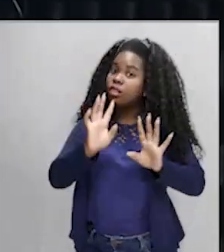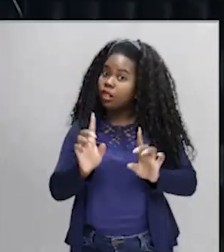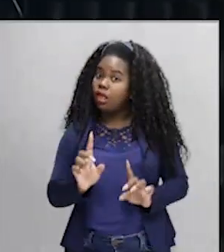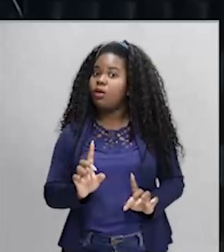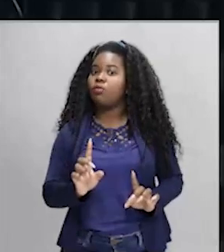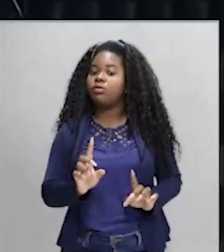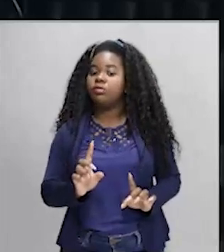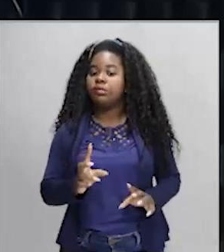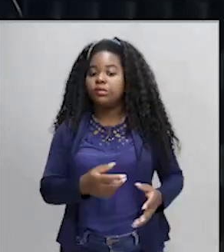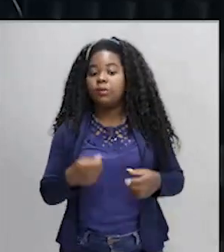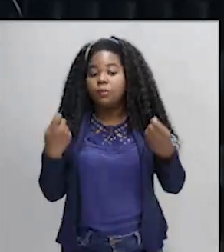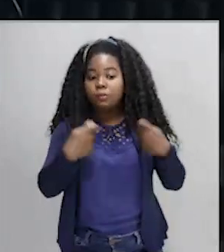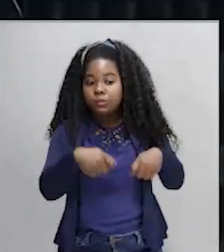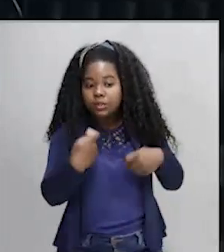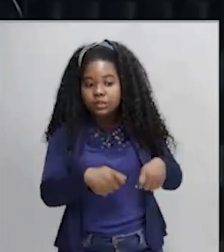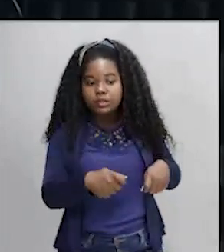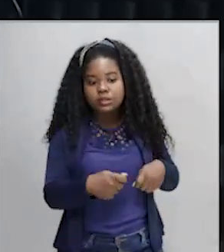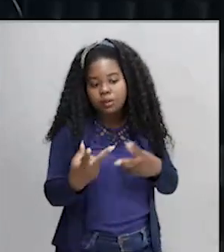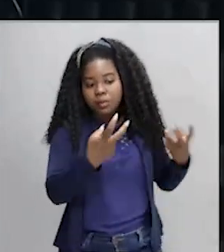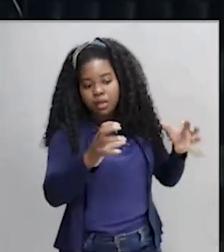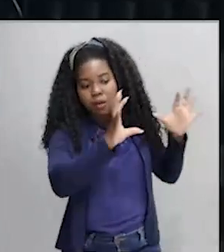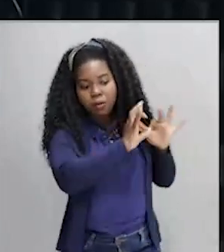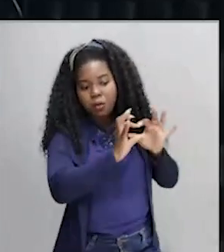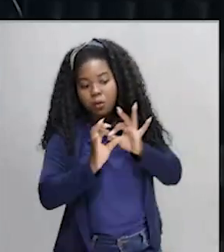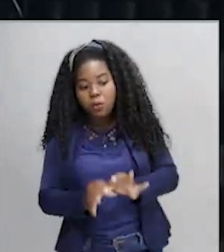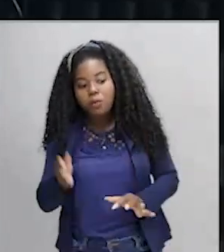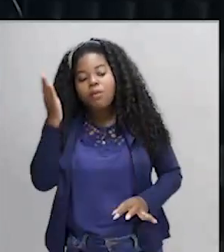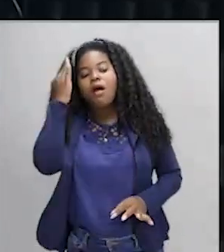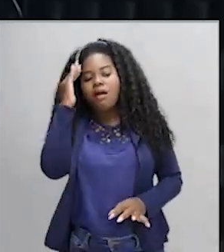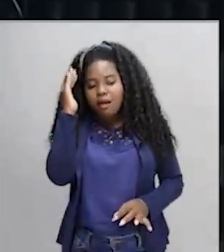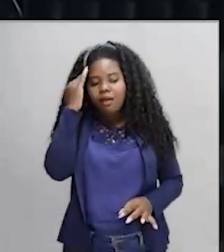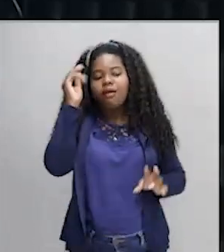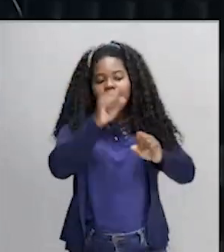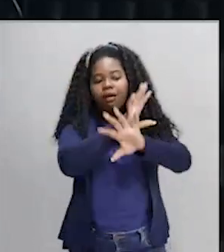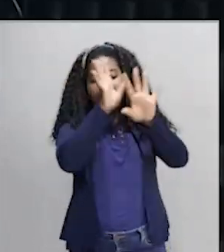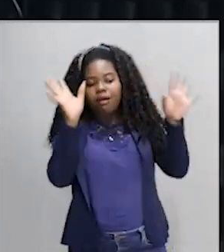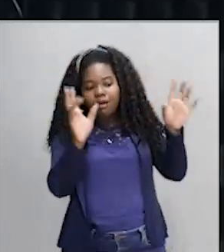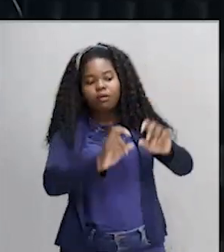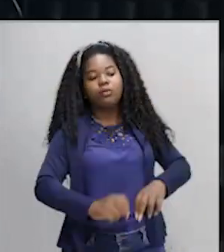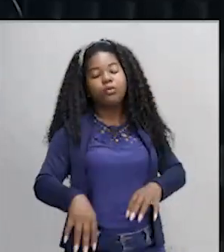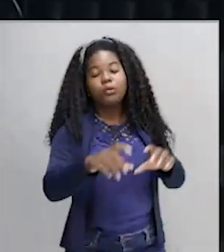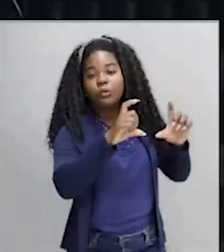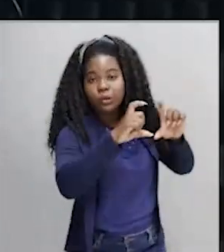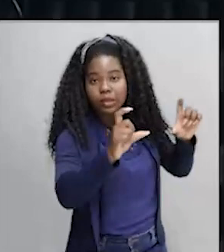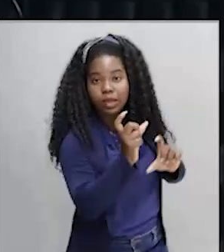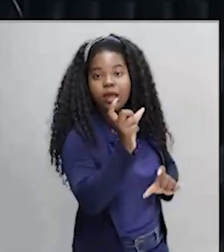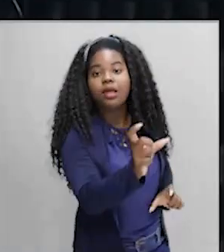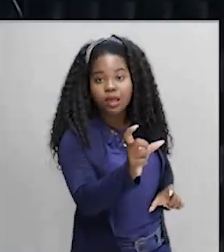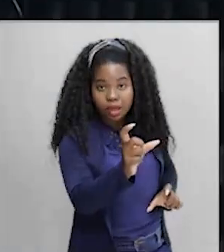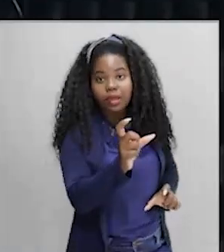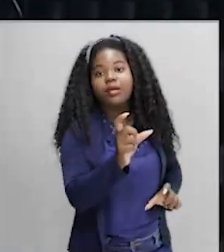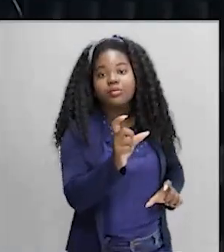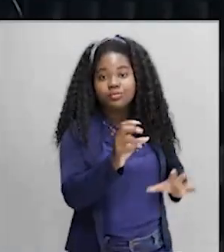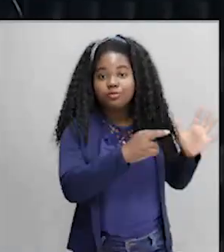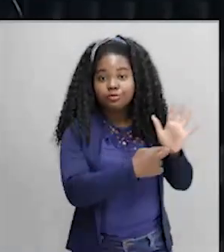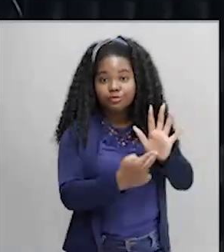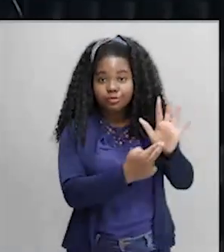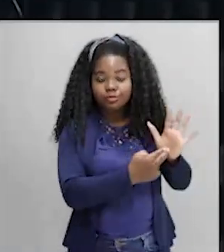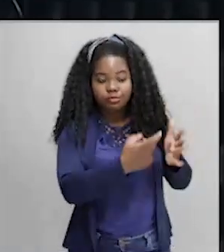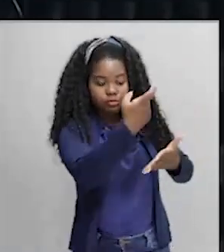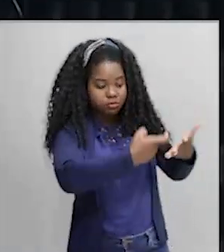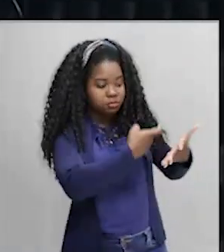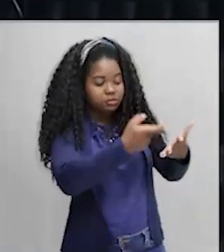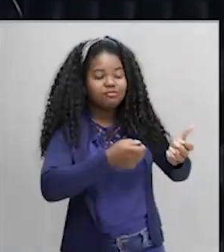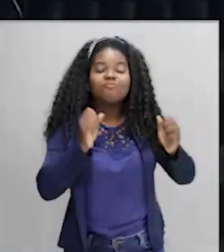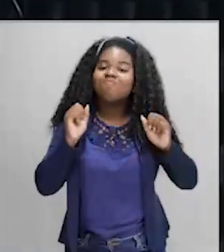tem que analisar o contexto para poder entender o que aquela expressão ou aquela palavra está representando